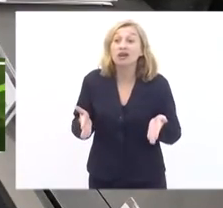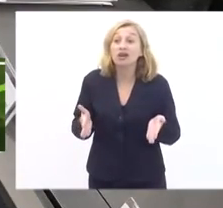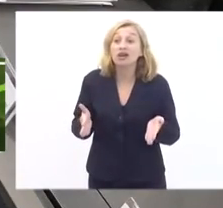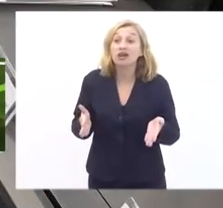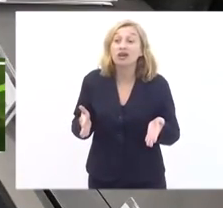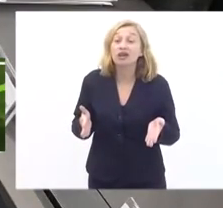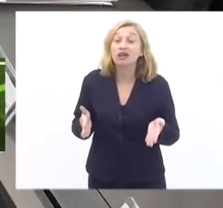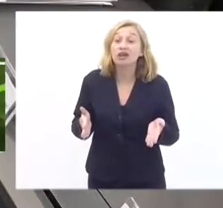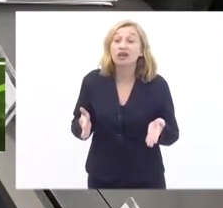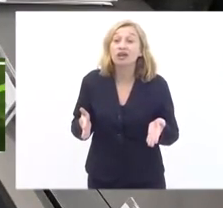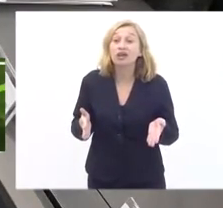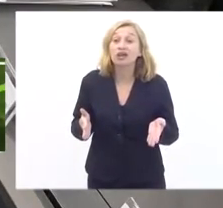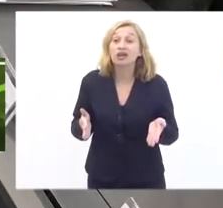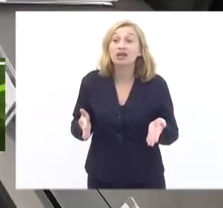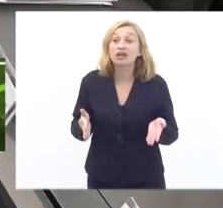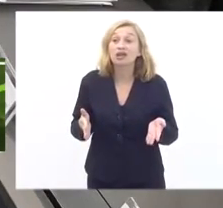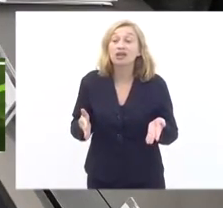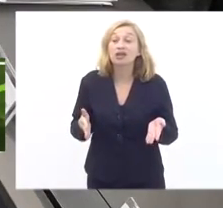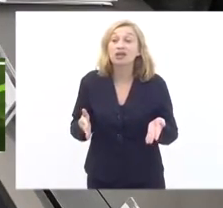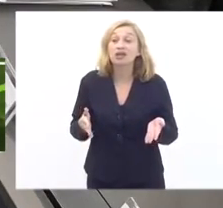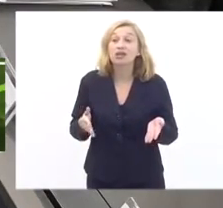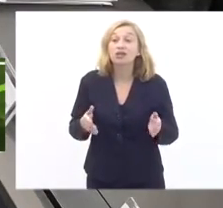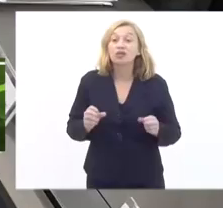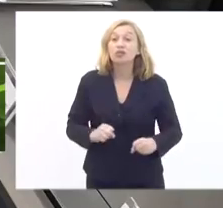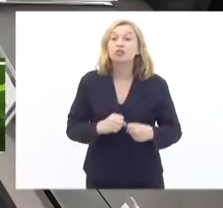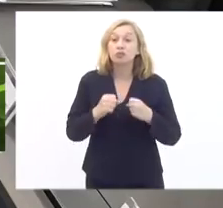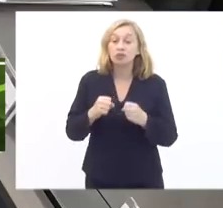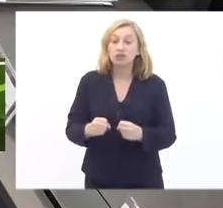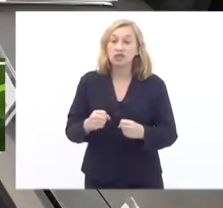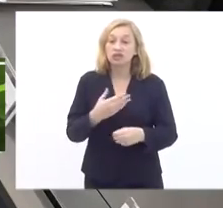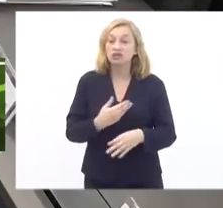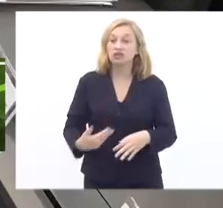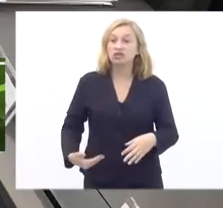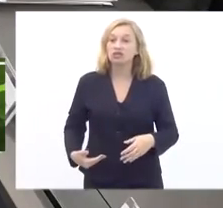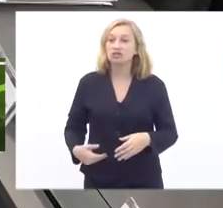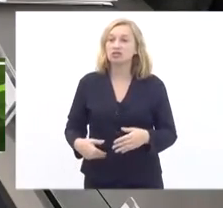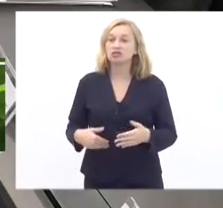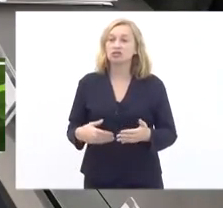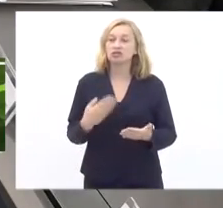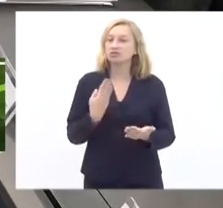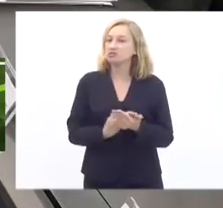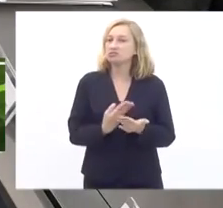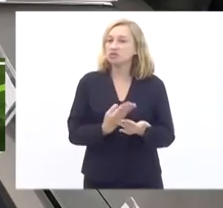Que o poder concedente. Poder concedente não faz esses estudos. Bom,